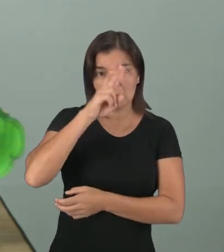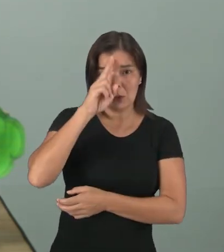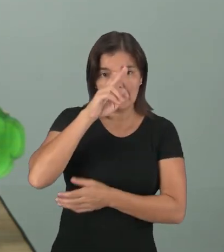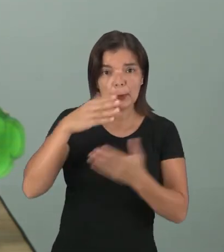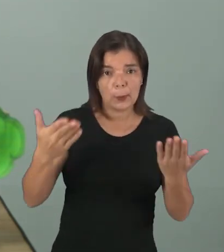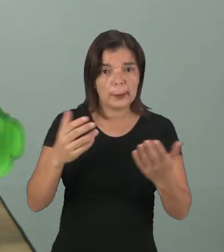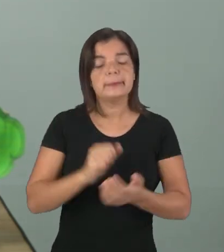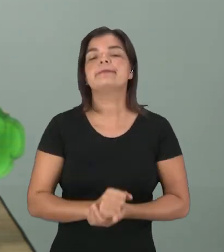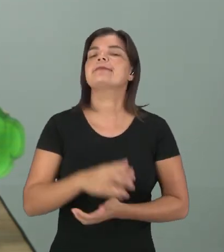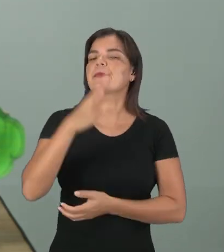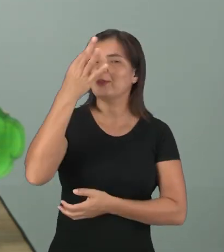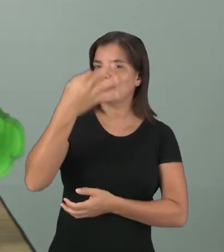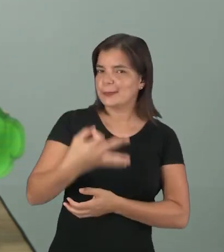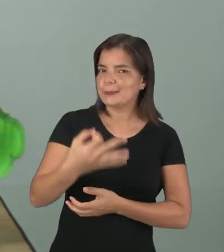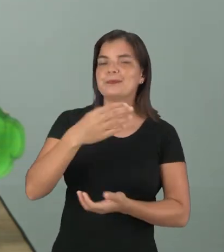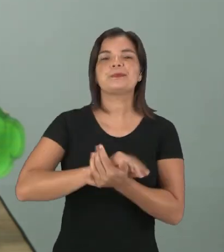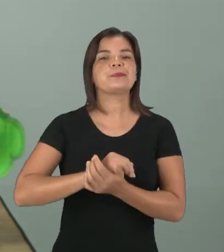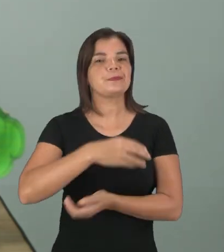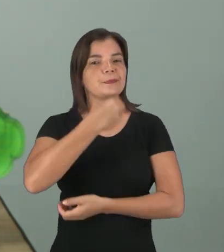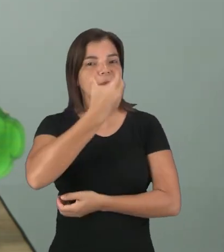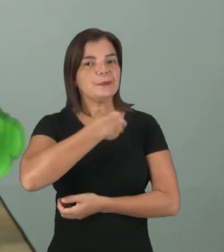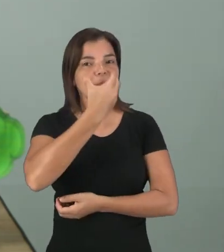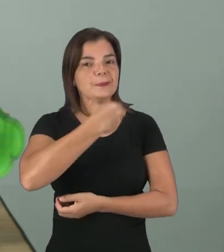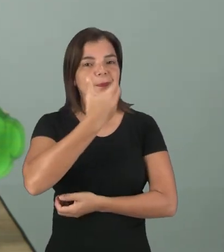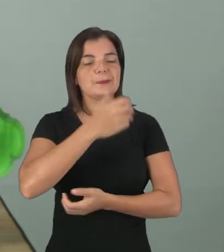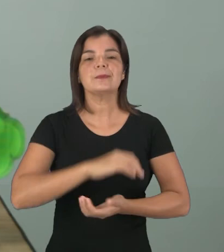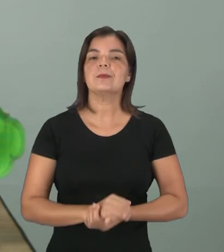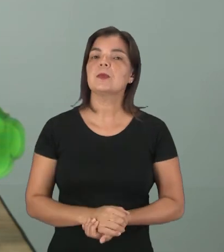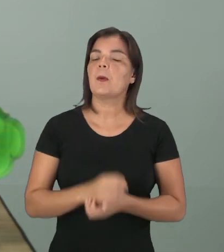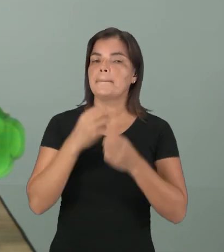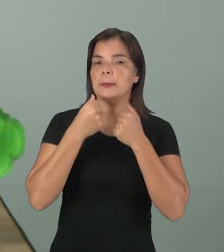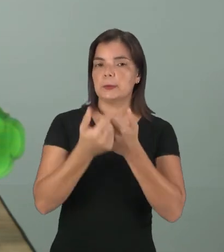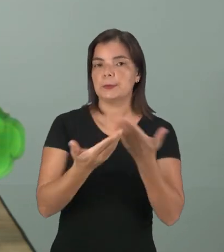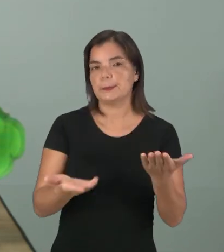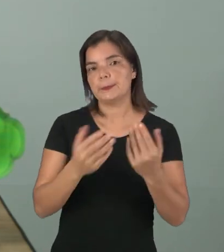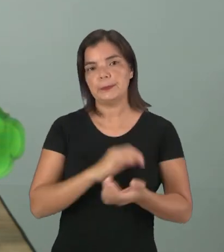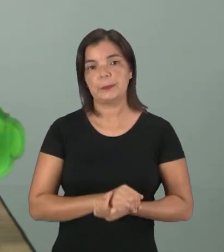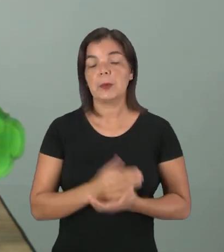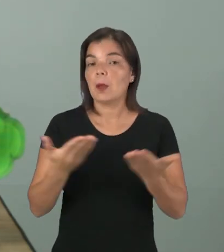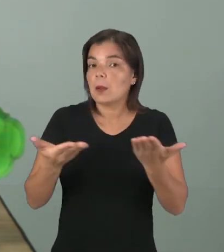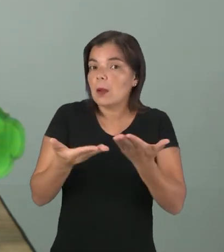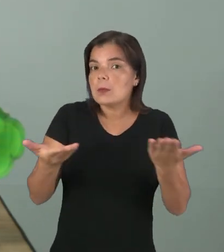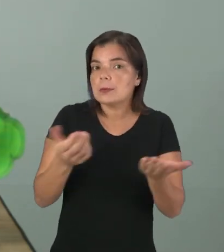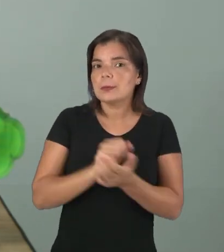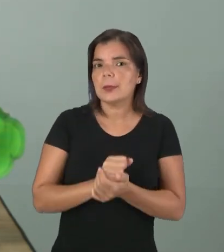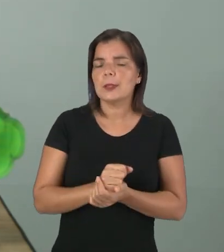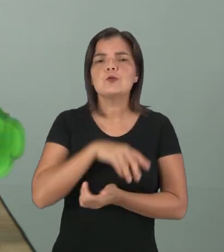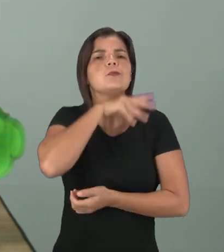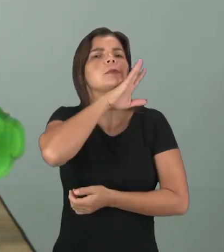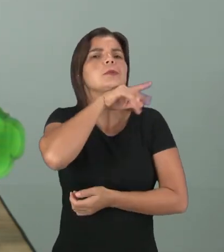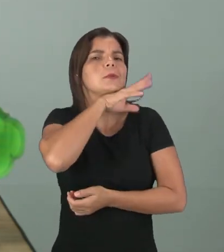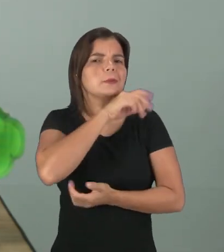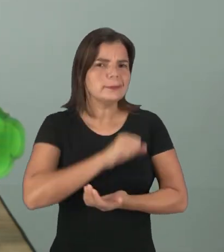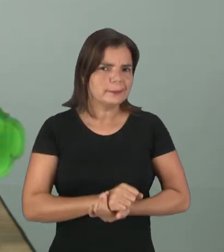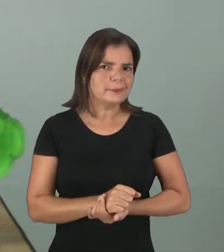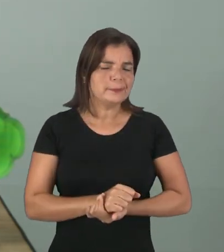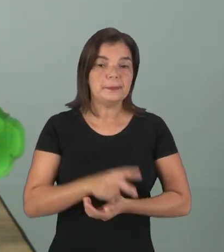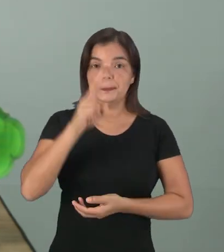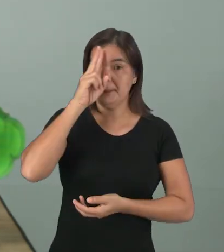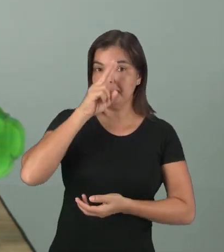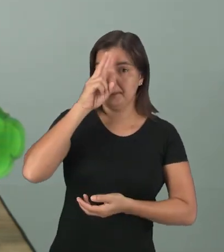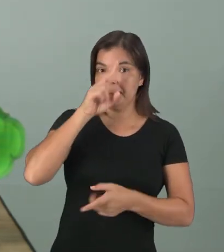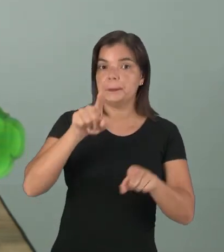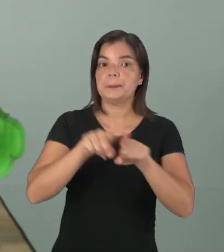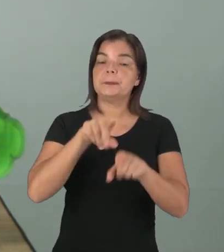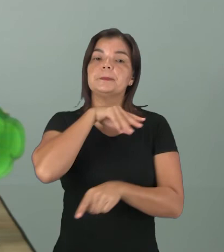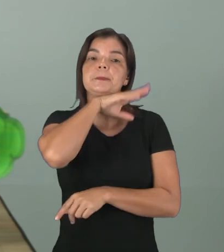foi a fruta? Isso mesmo, foi uma maçã. Muito bem. E aí? E os animais? A história conta